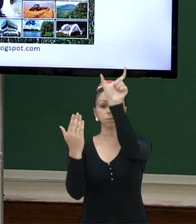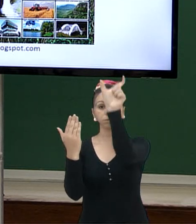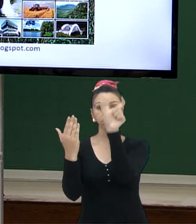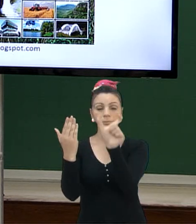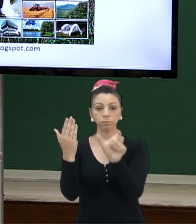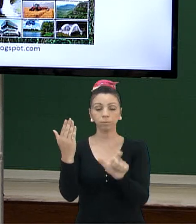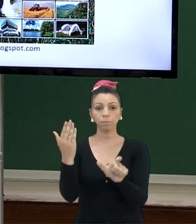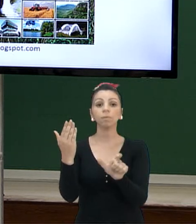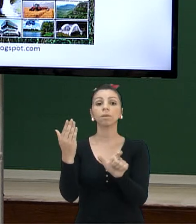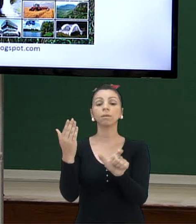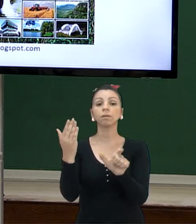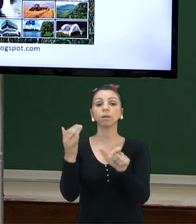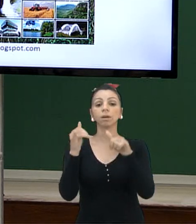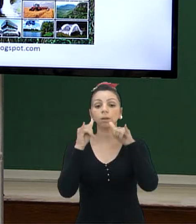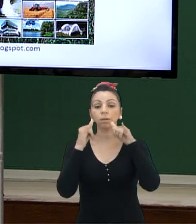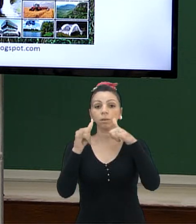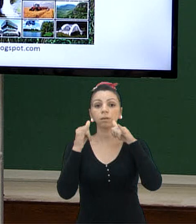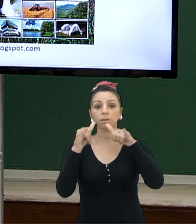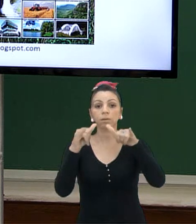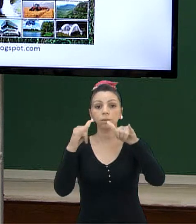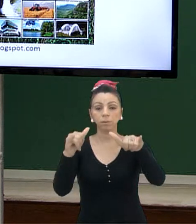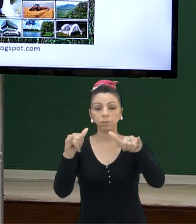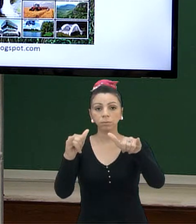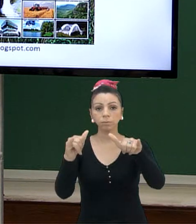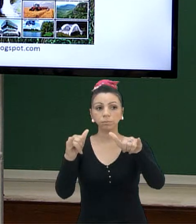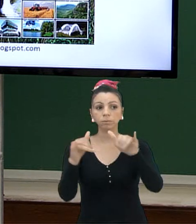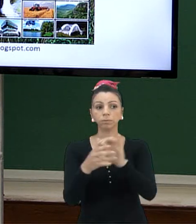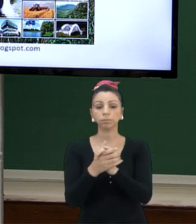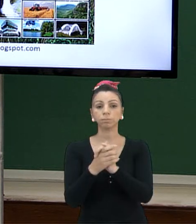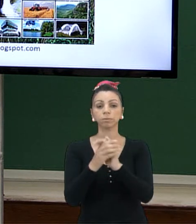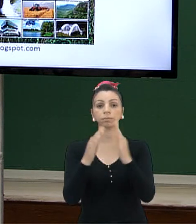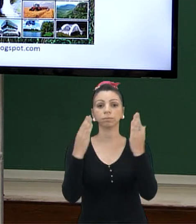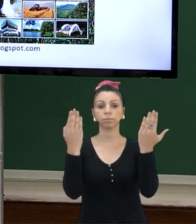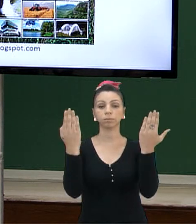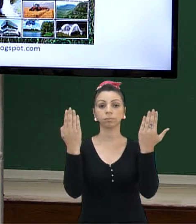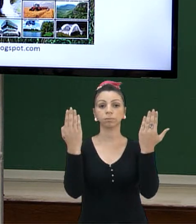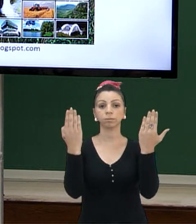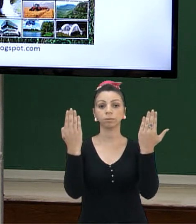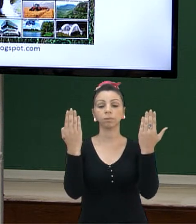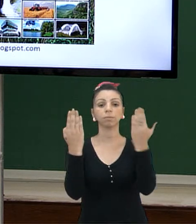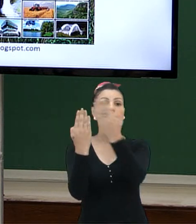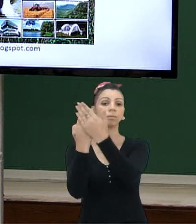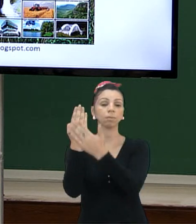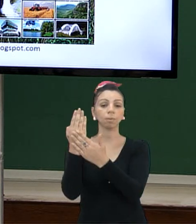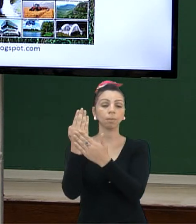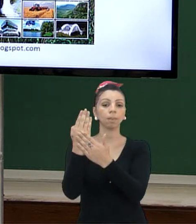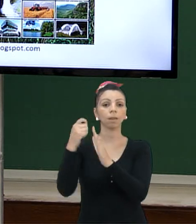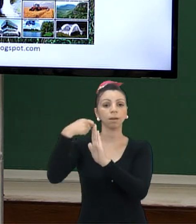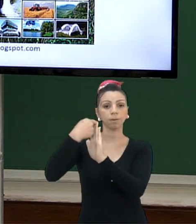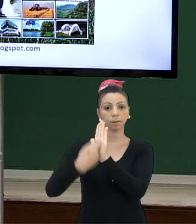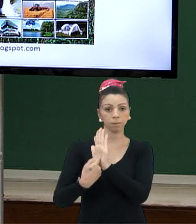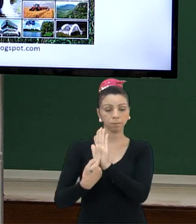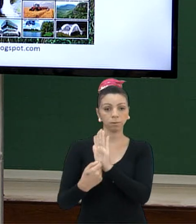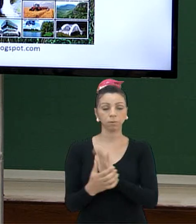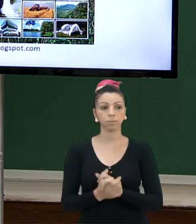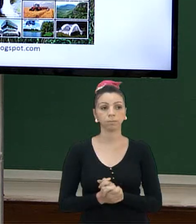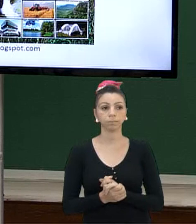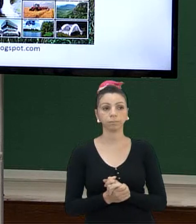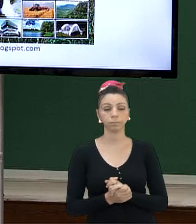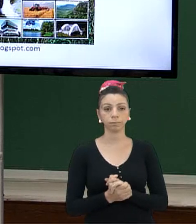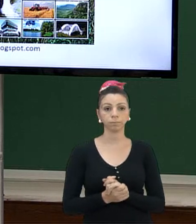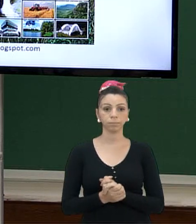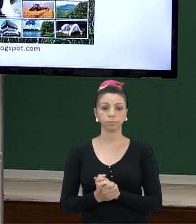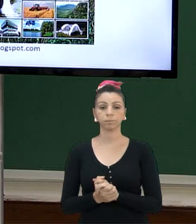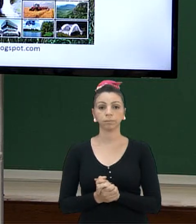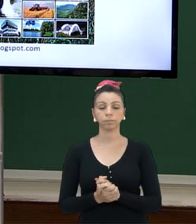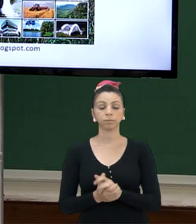publicidade, lembram que vocês fizeram uma atividade sobre publicidade local? E depois mais texto, veja como eu tenho bastante texto. Aqui eu tenho